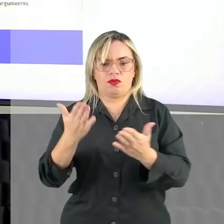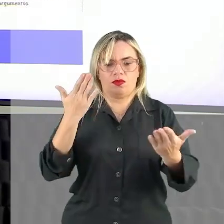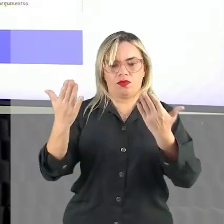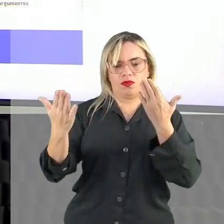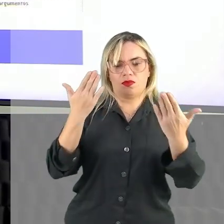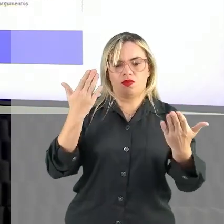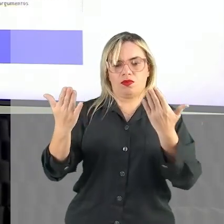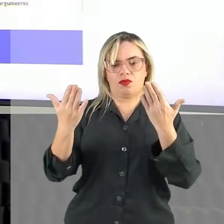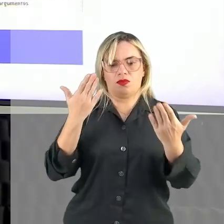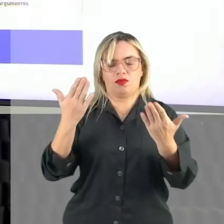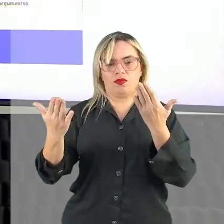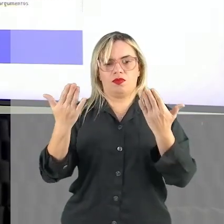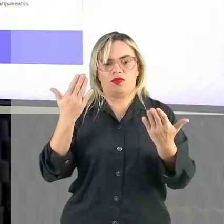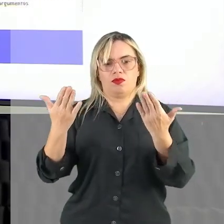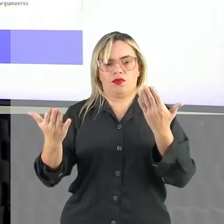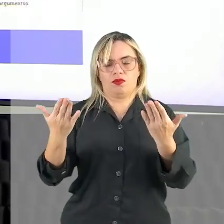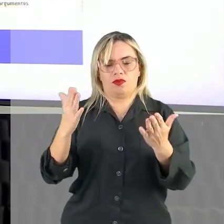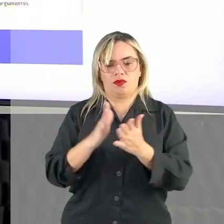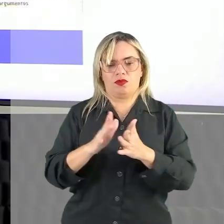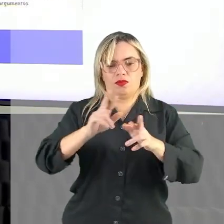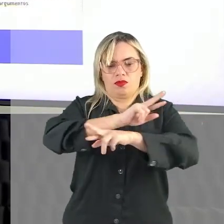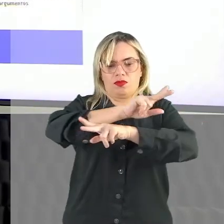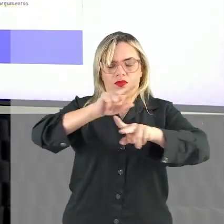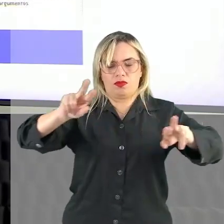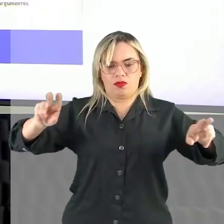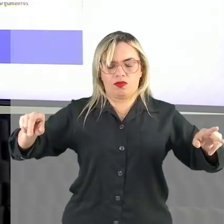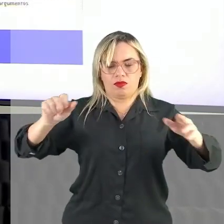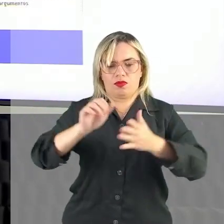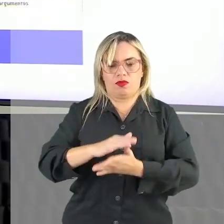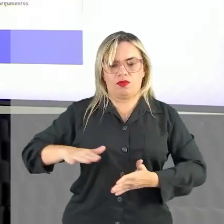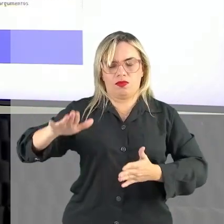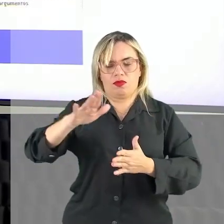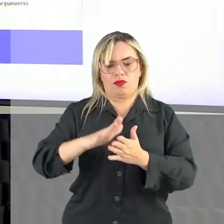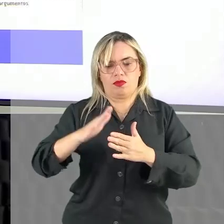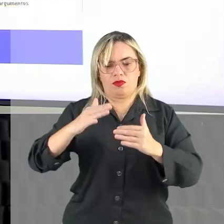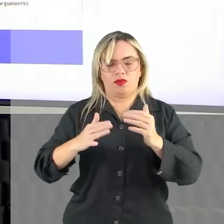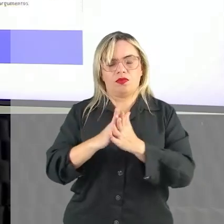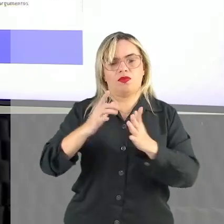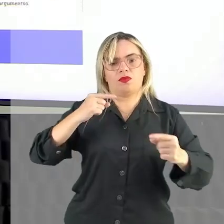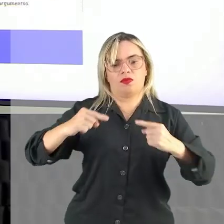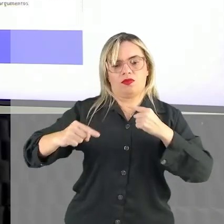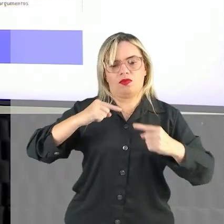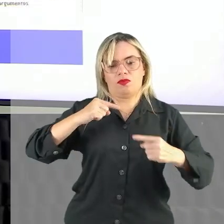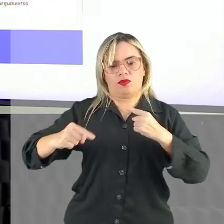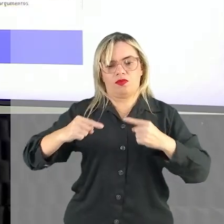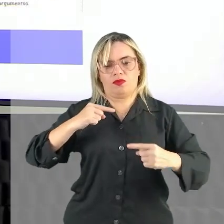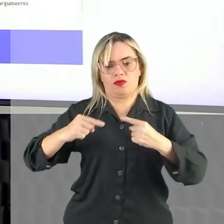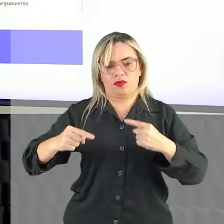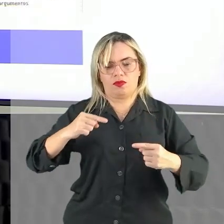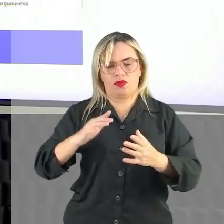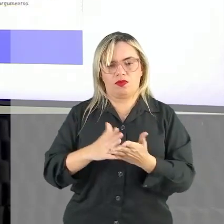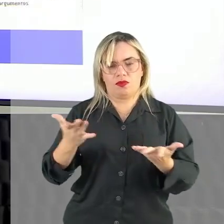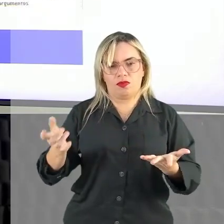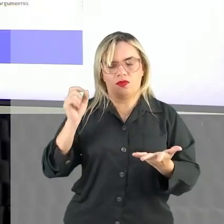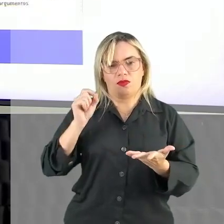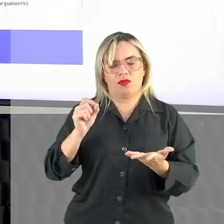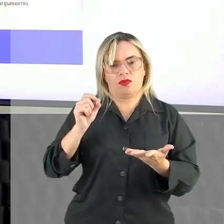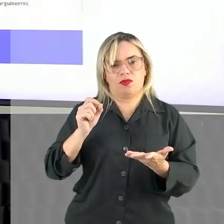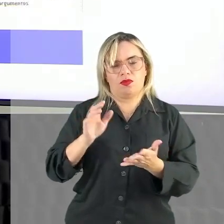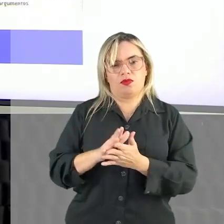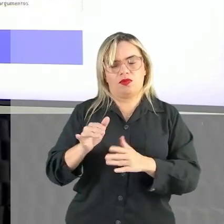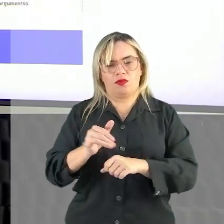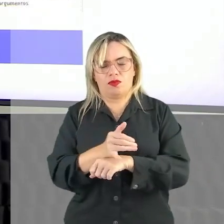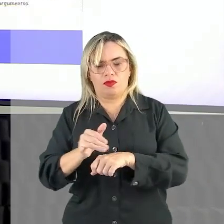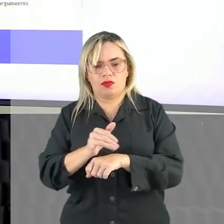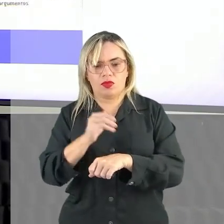à psicologia e outras áreas, né? A política, por exemplo, e outras áreas que estão sendo ali